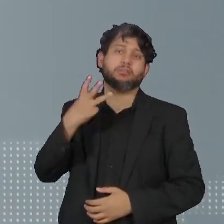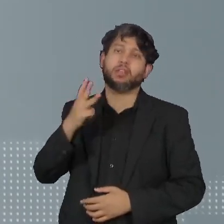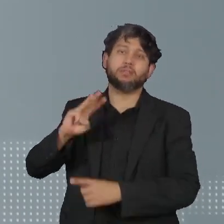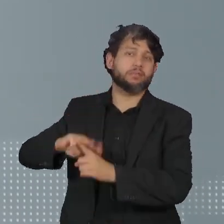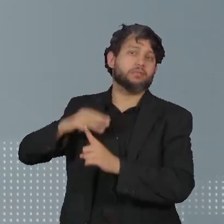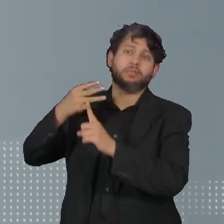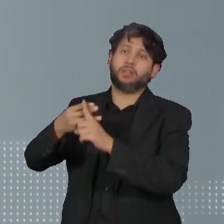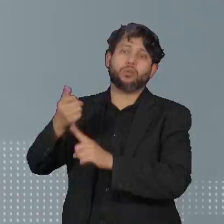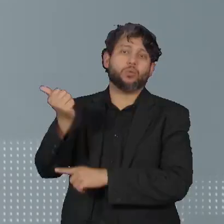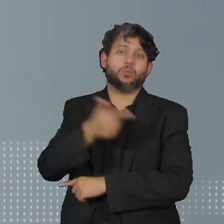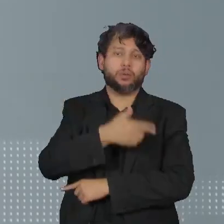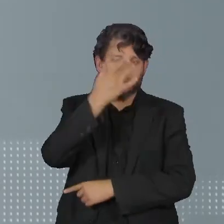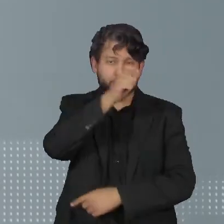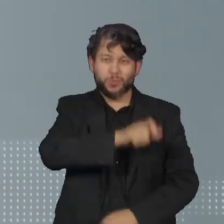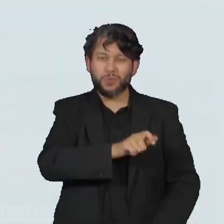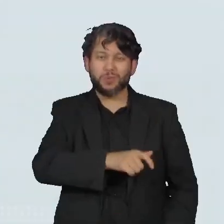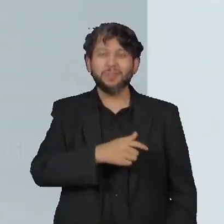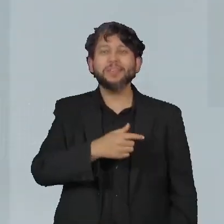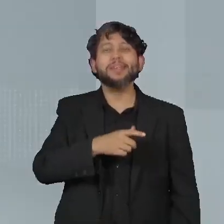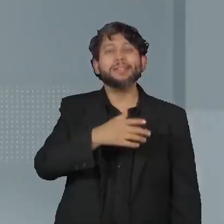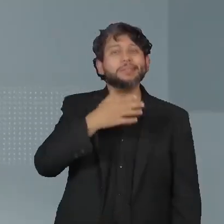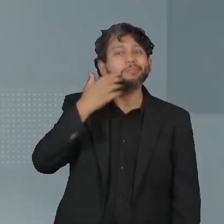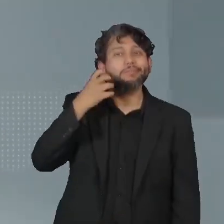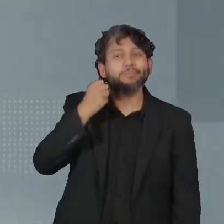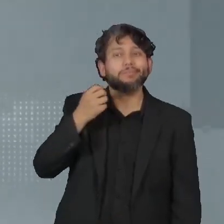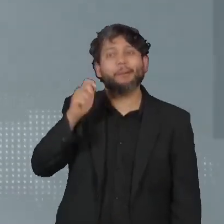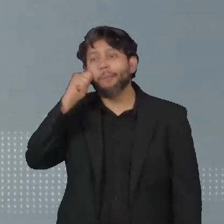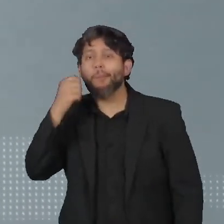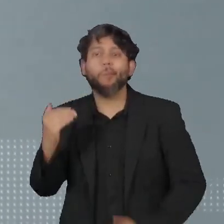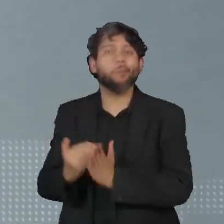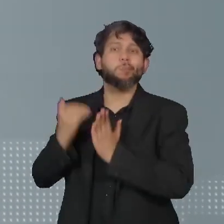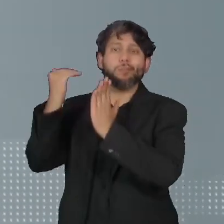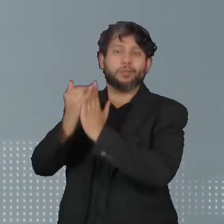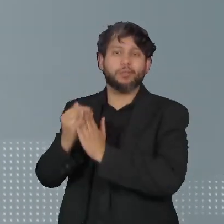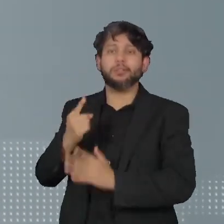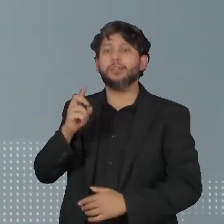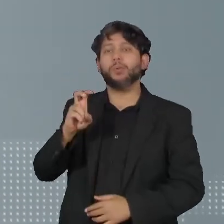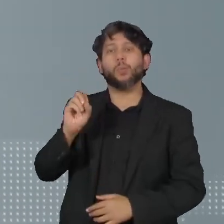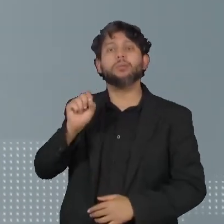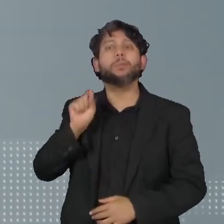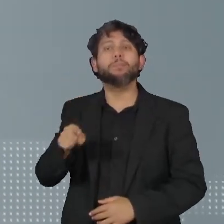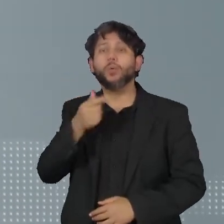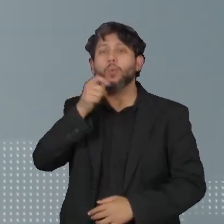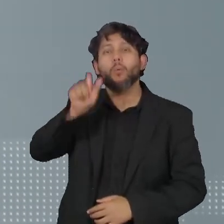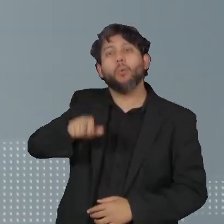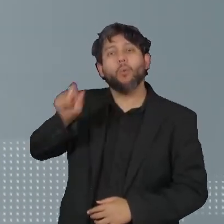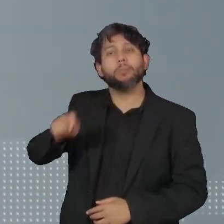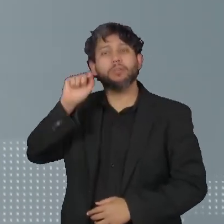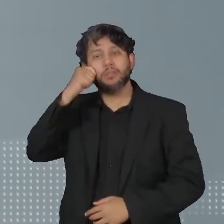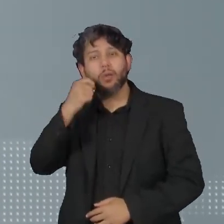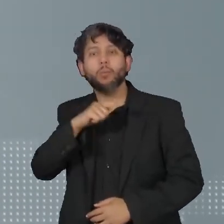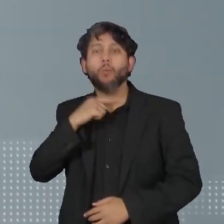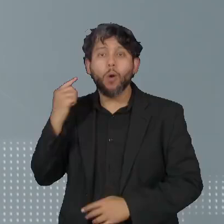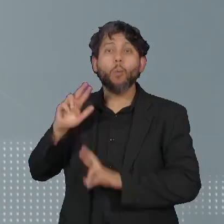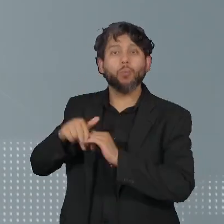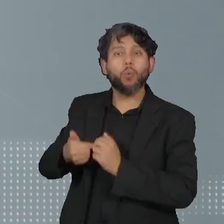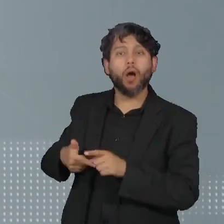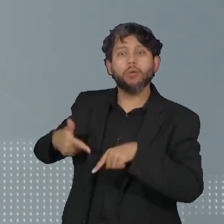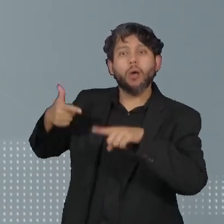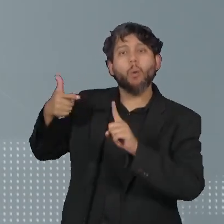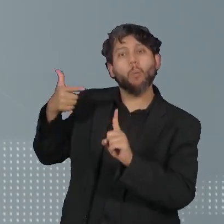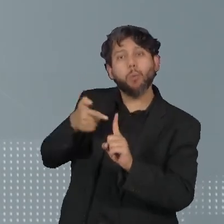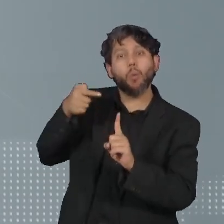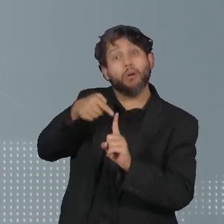vezes maior em comparação às brancas em 10 anos 150.000 homens negros foram mortos por disparos dados na